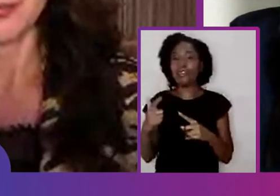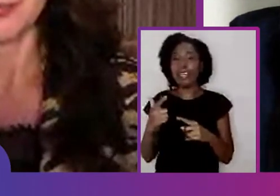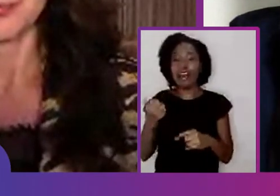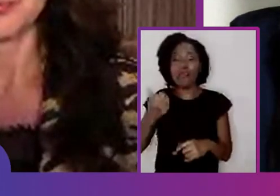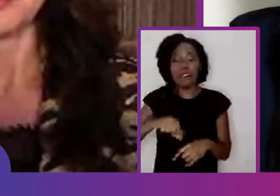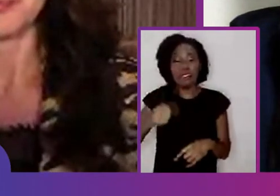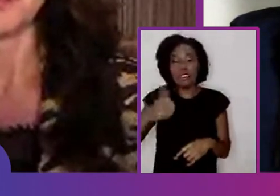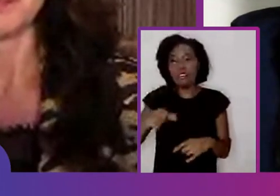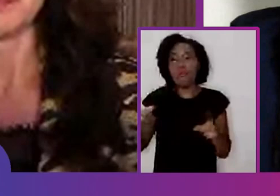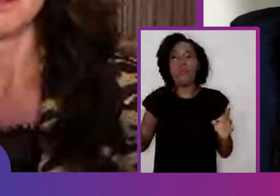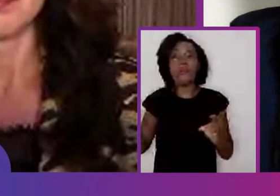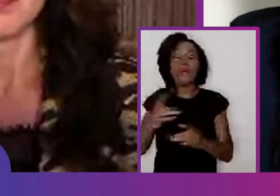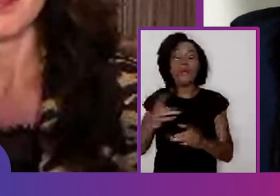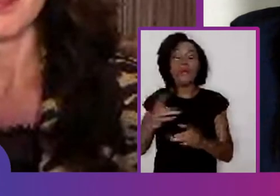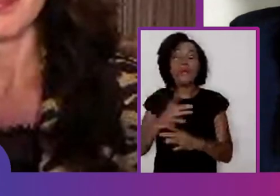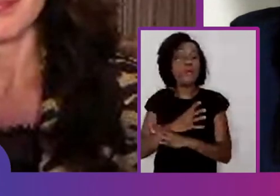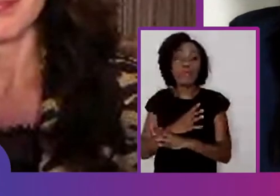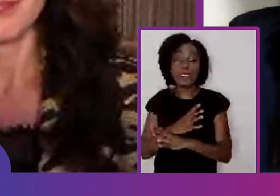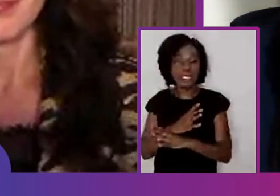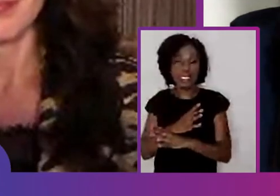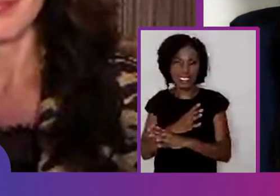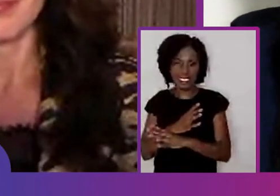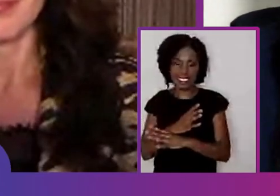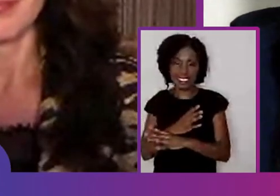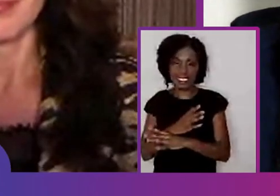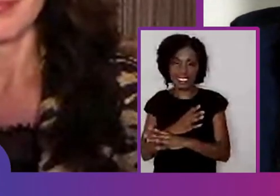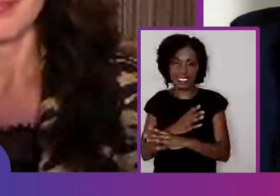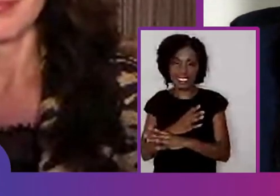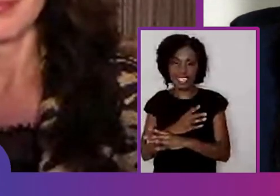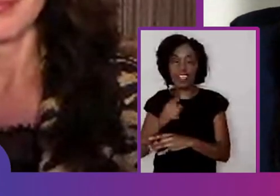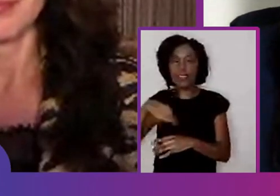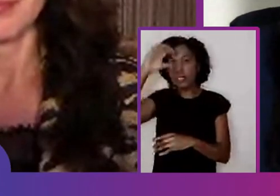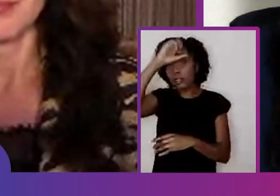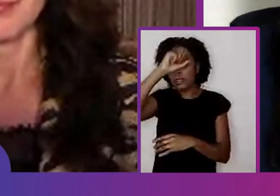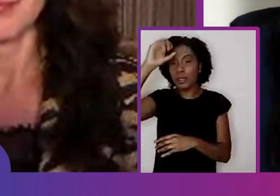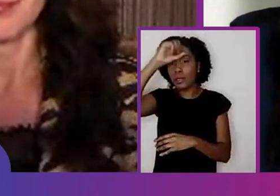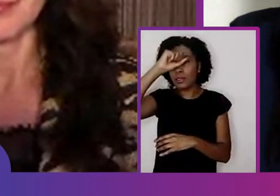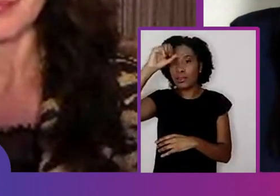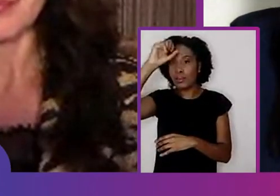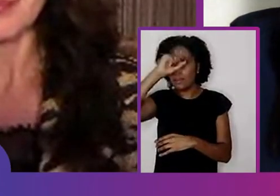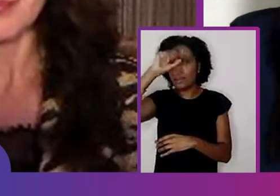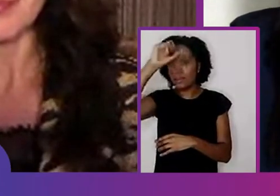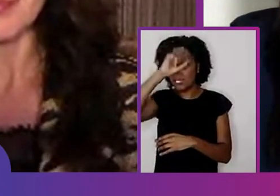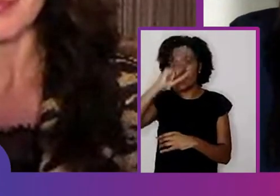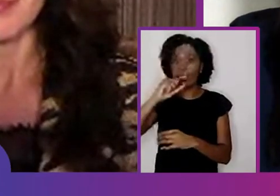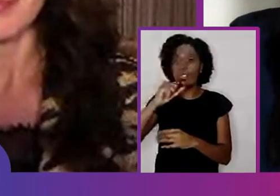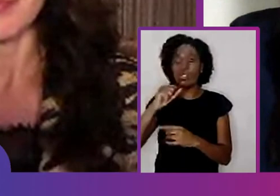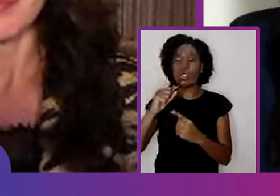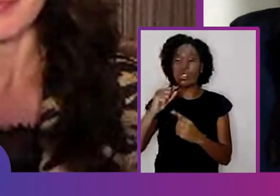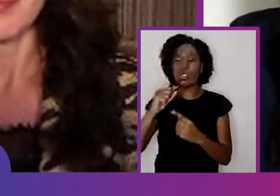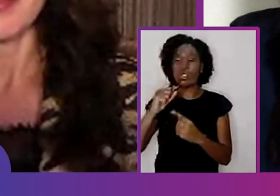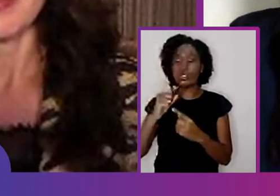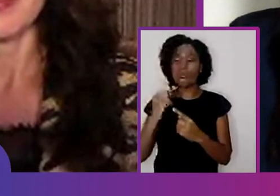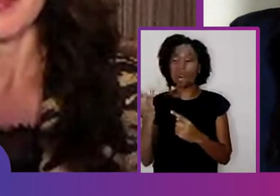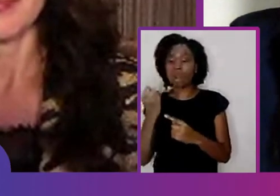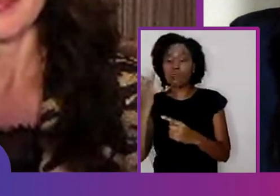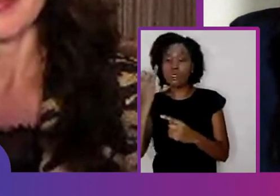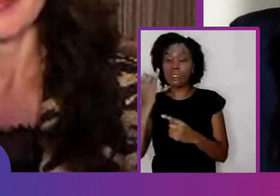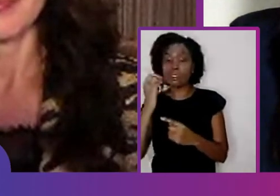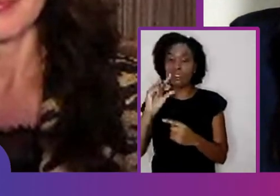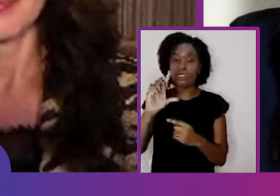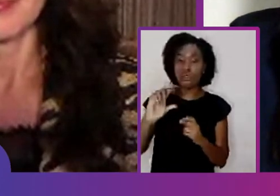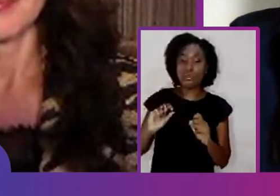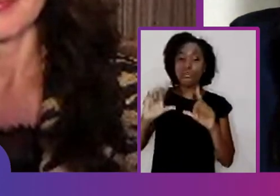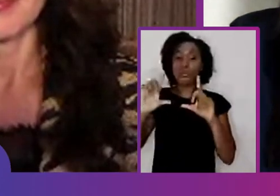A gente vai aprendendo como avaliar as diferentes circunstâncias com o nosso sistema emocional. Então, se minha mãe está calma, eu não preciso